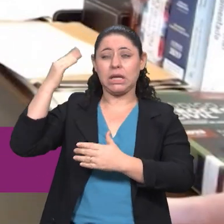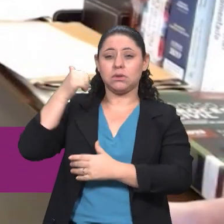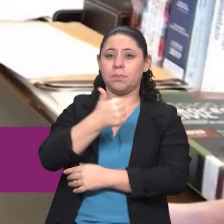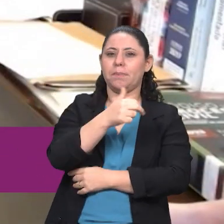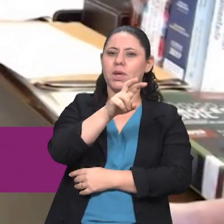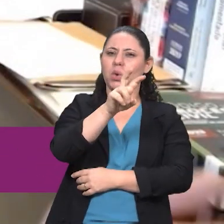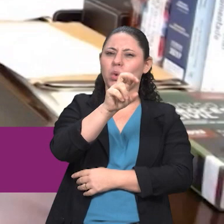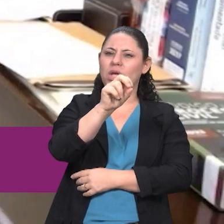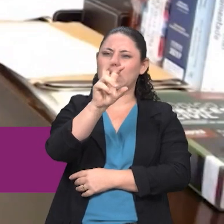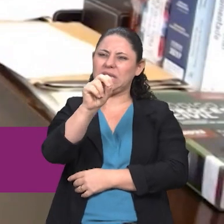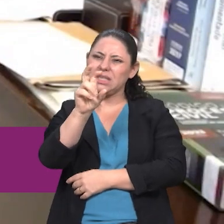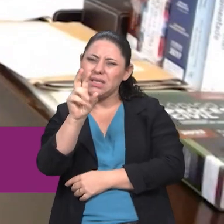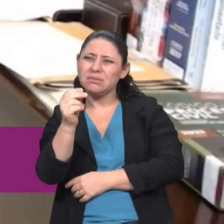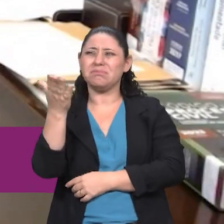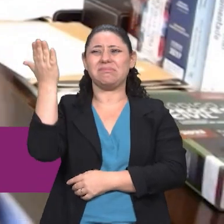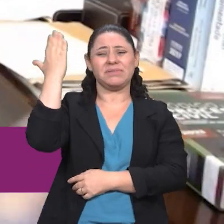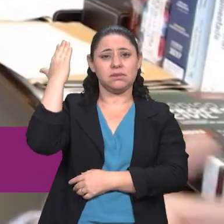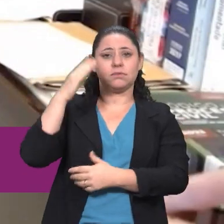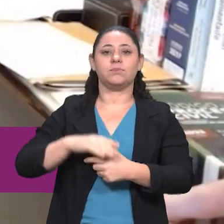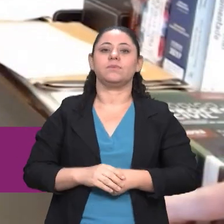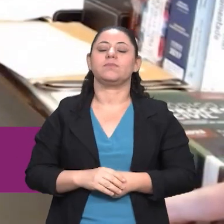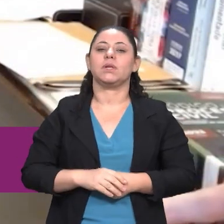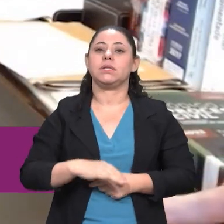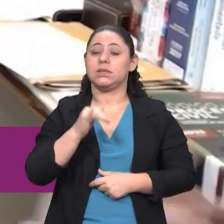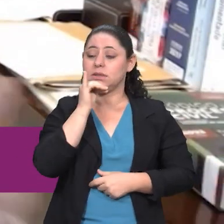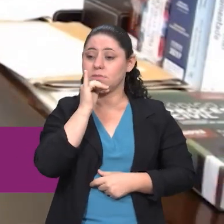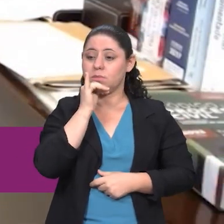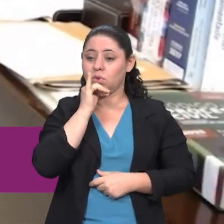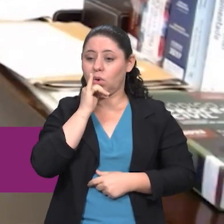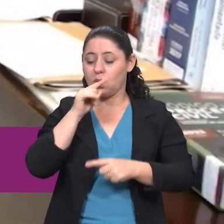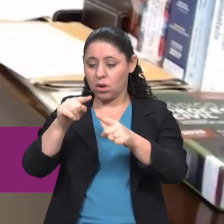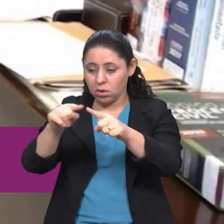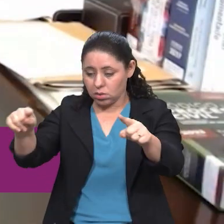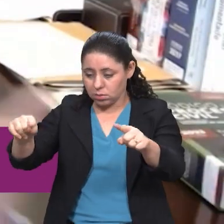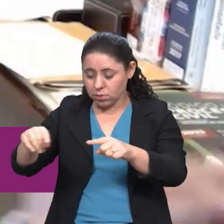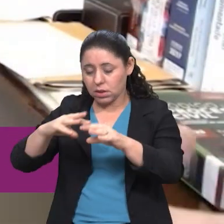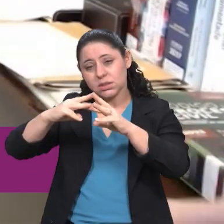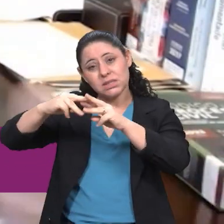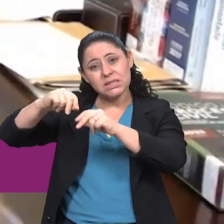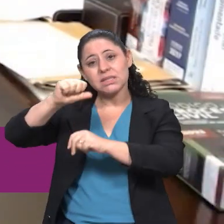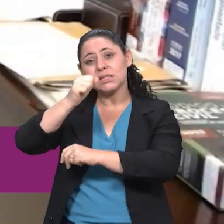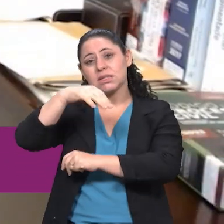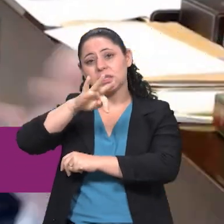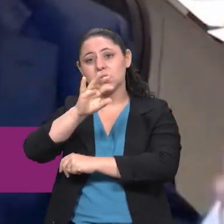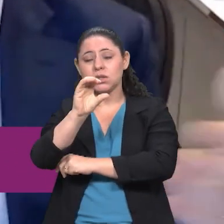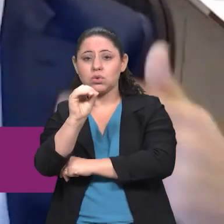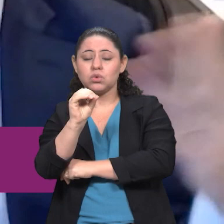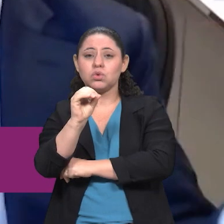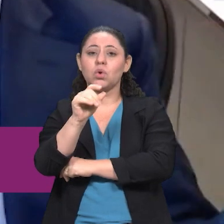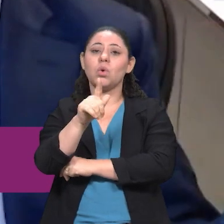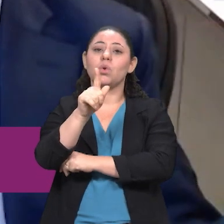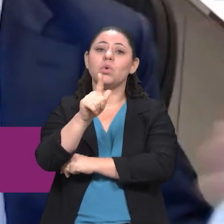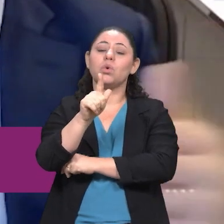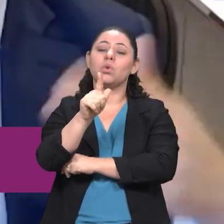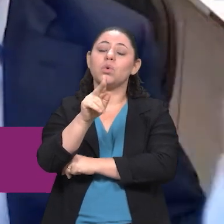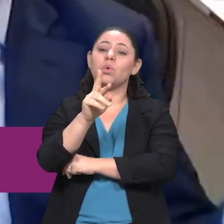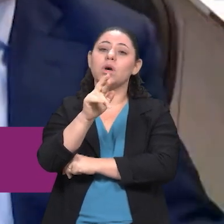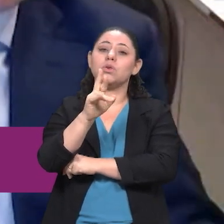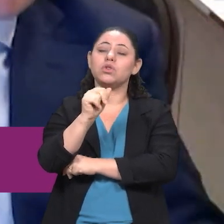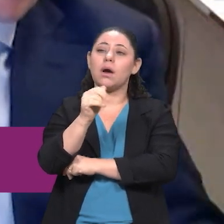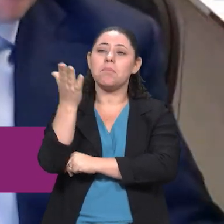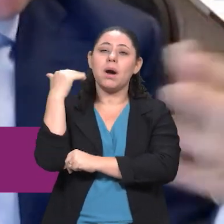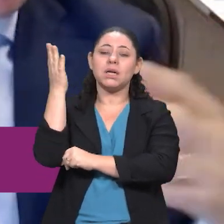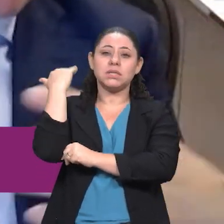de 1500, que retiram áreas dos municípios de Santos, do Guarujá, que eram caminhos percorridos pelos índios na